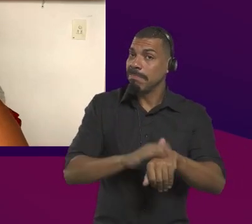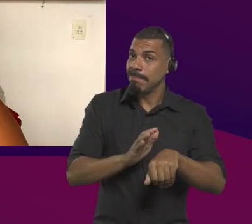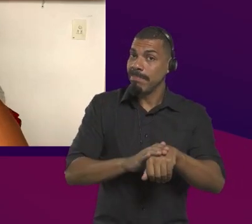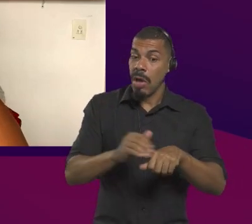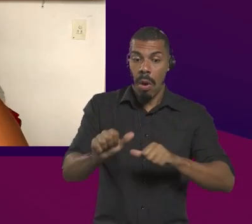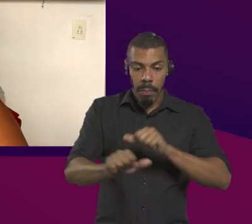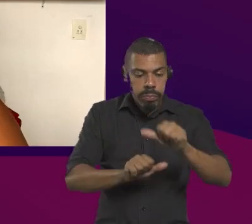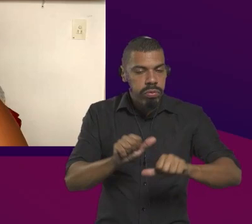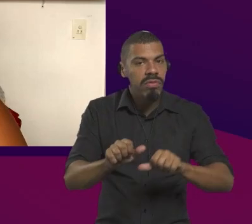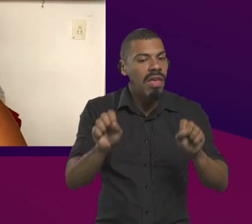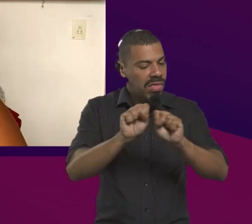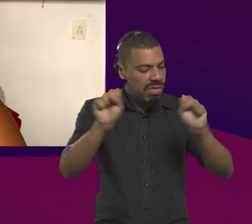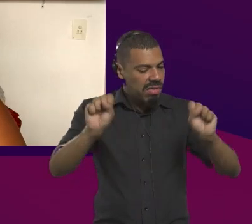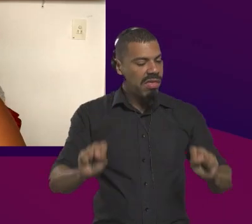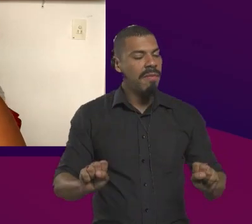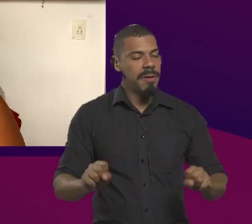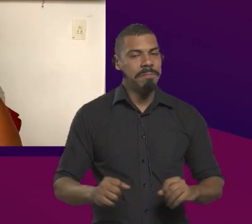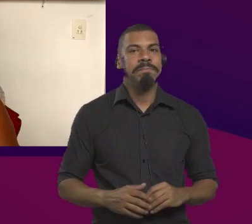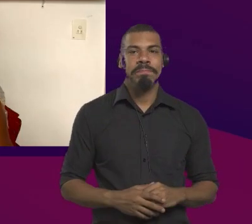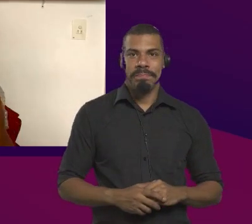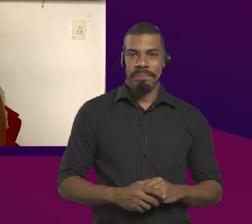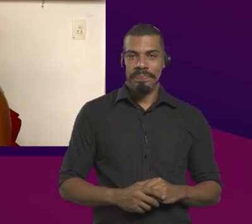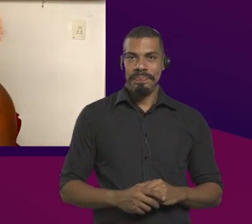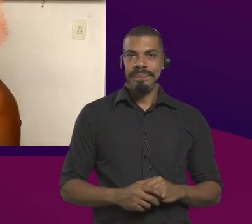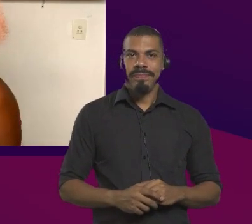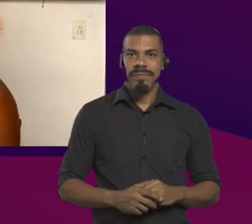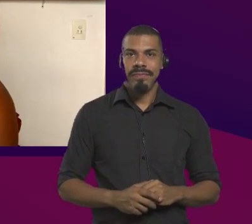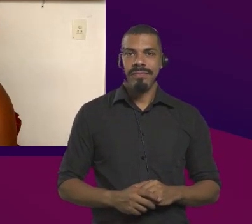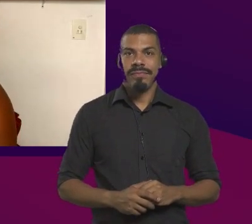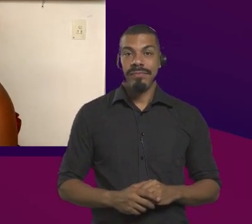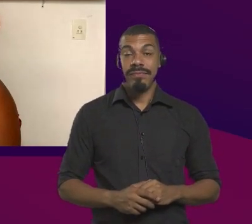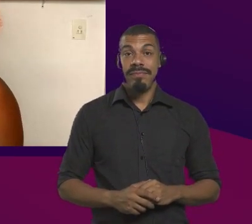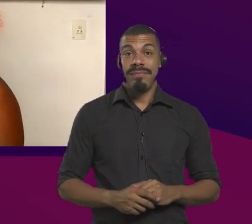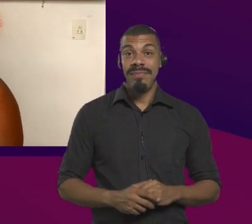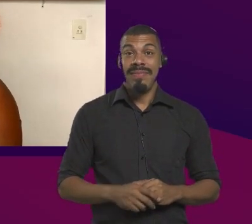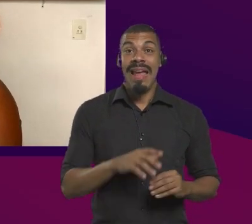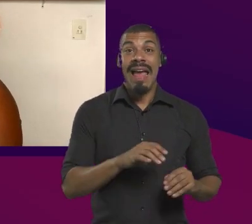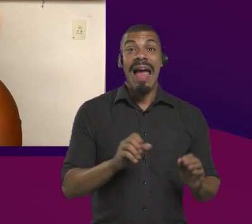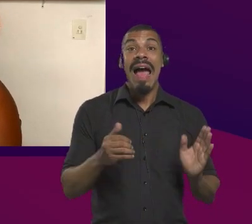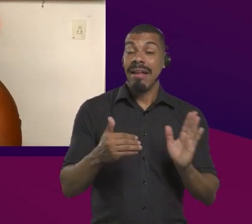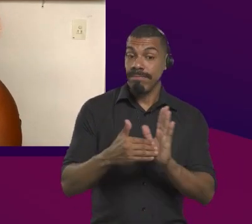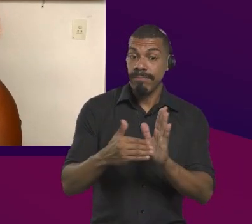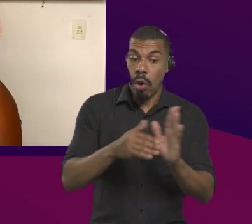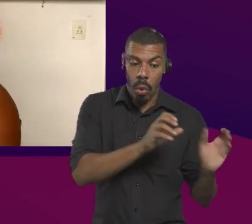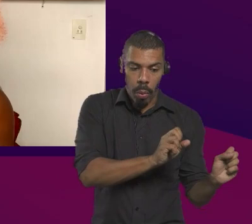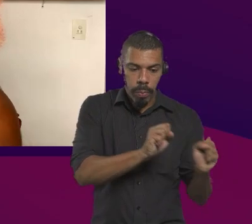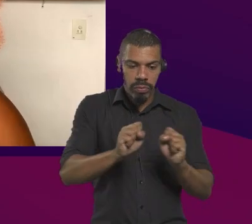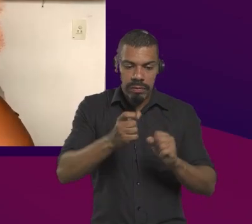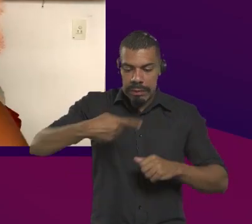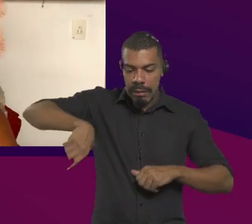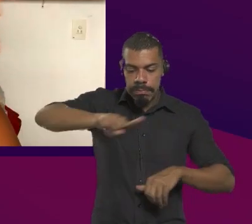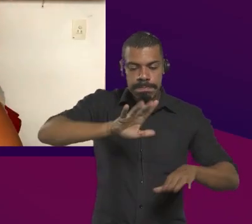sistema e jogar com o sistema também, mas é difícil. Sim. É. Até o poder estar com a gente, em breve.